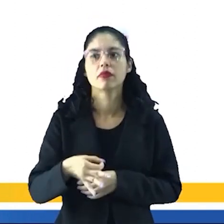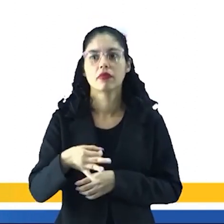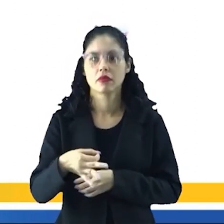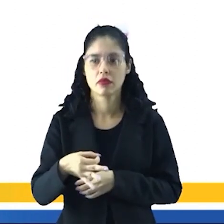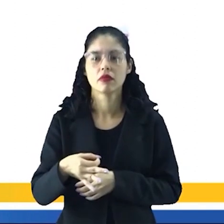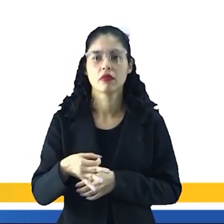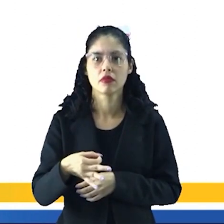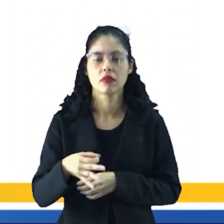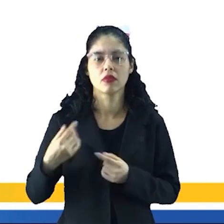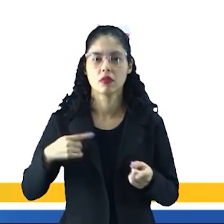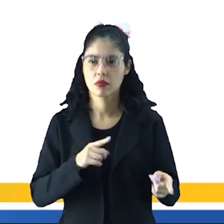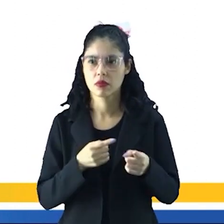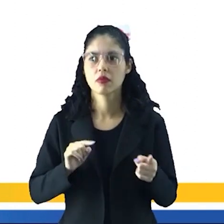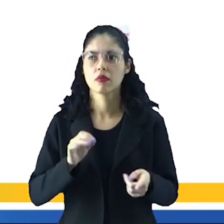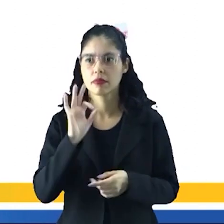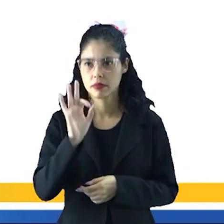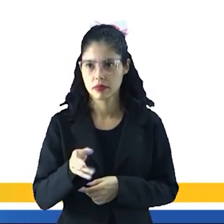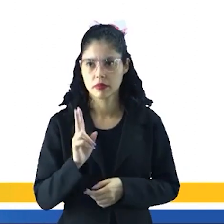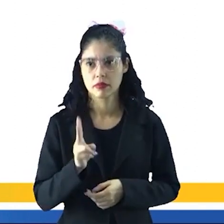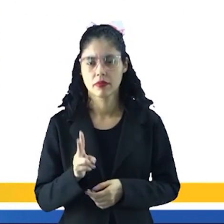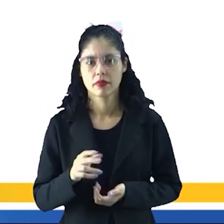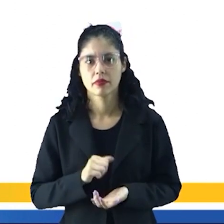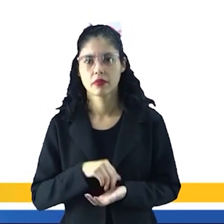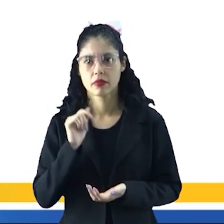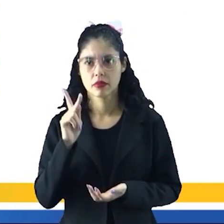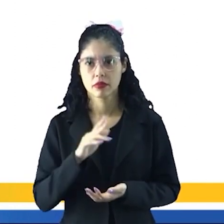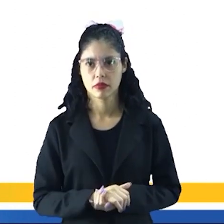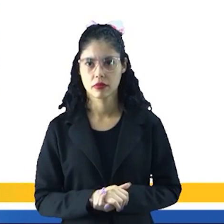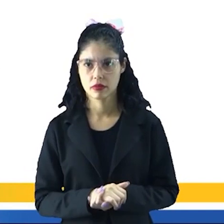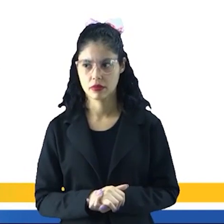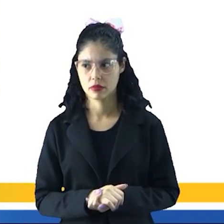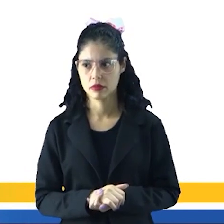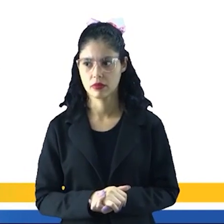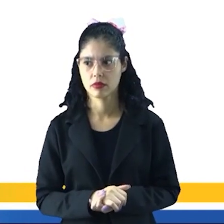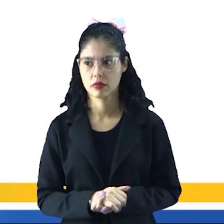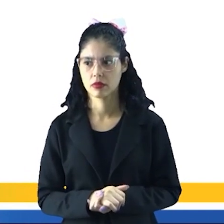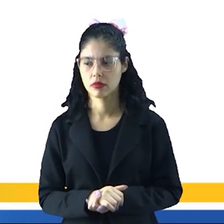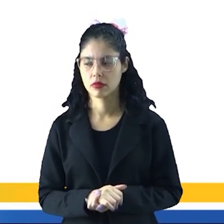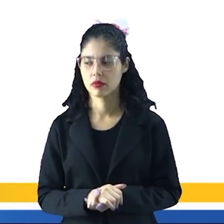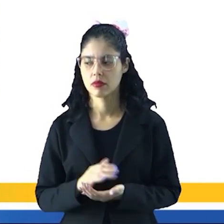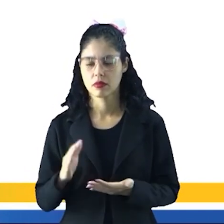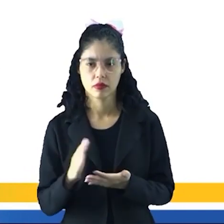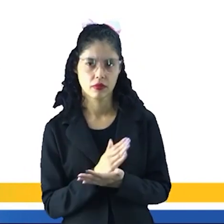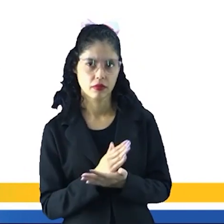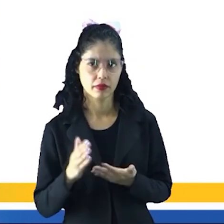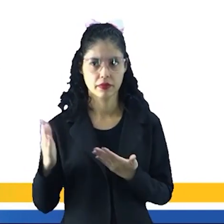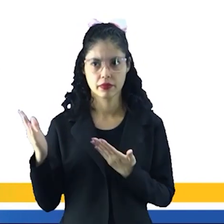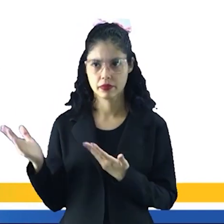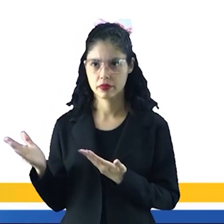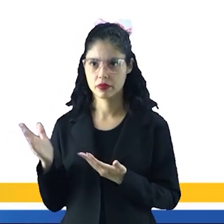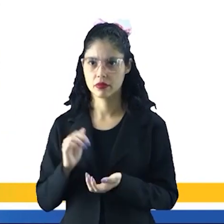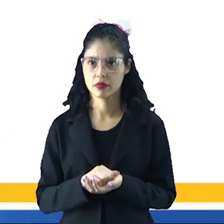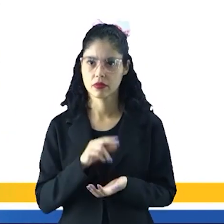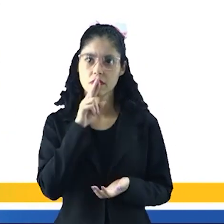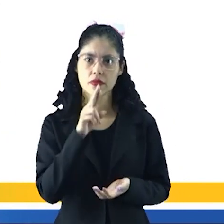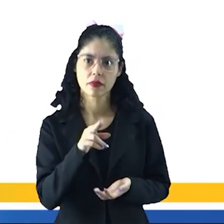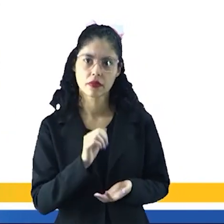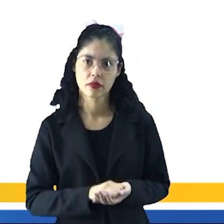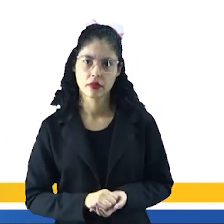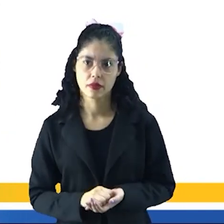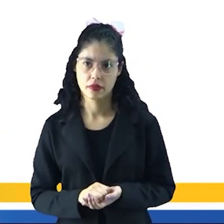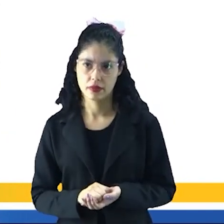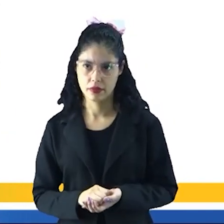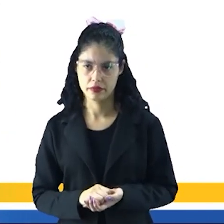da intenção desse artista. Ok, gente? Eu tenho aqui só, né, uma resolução, um